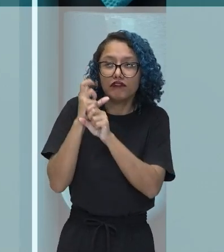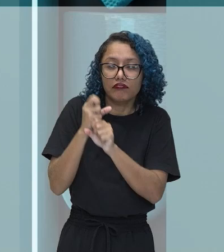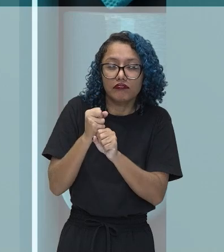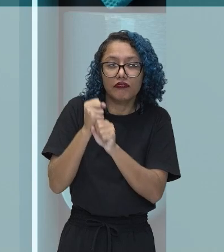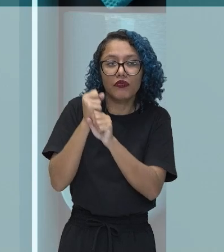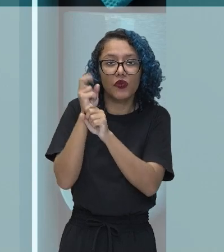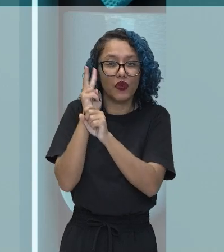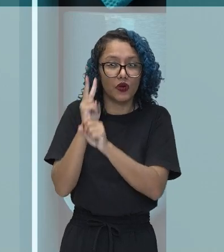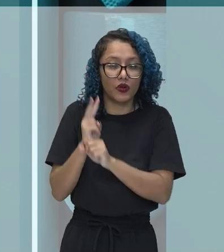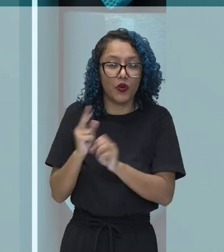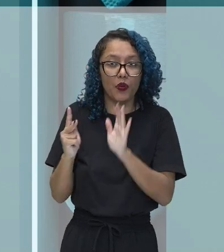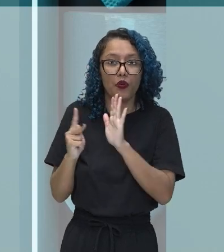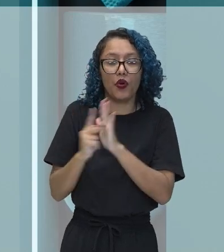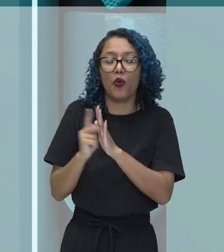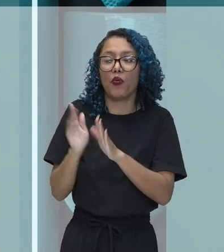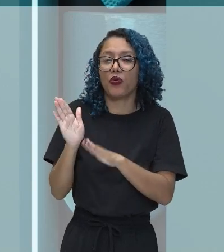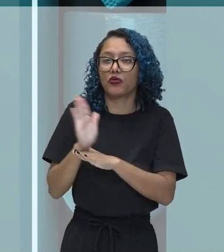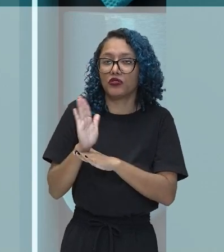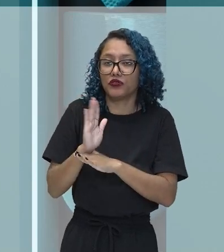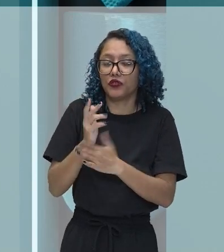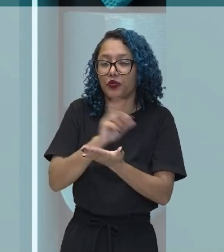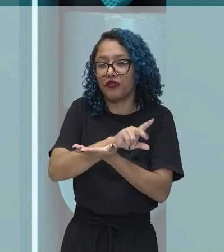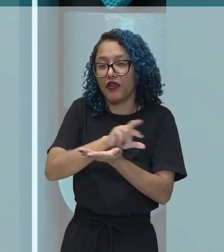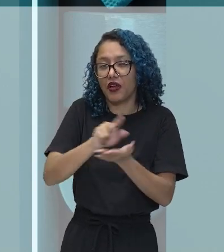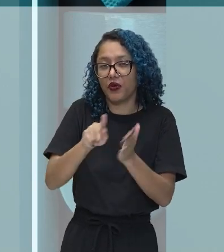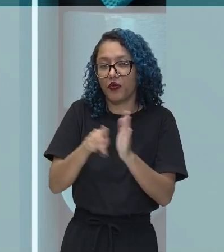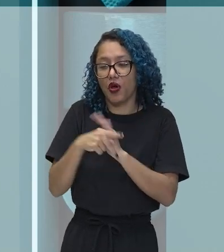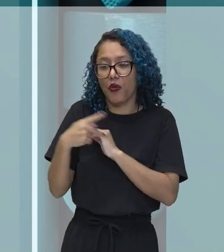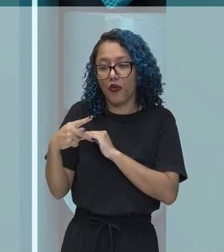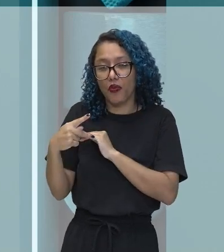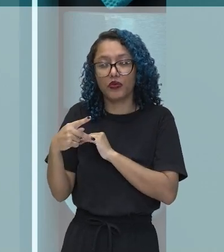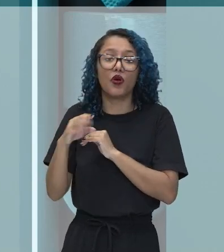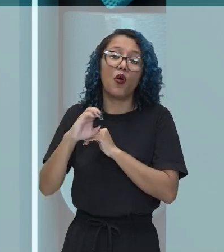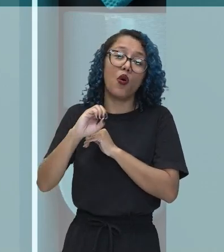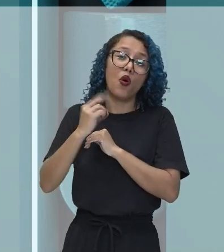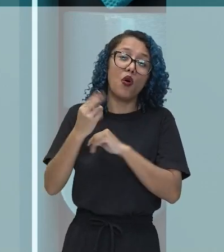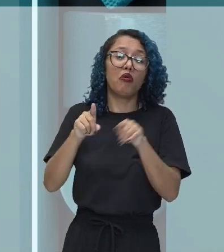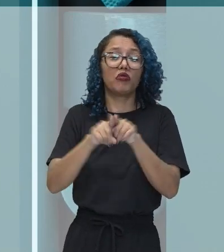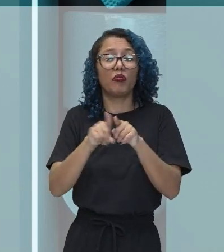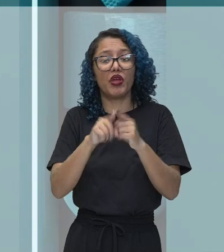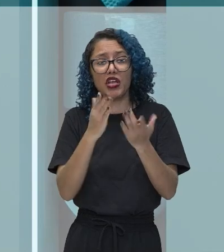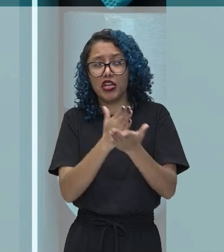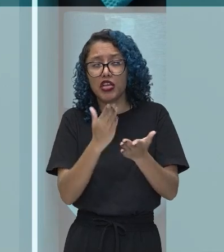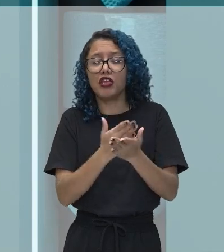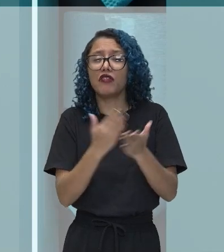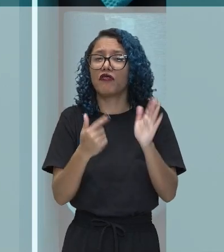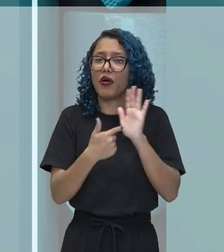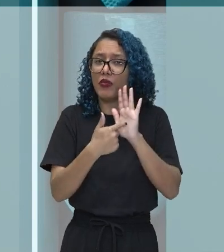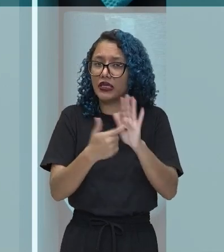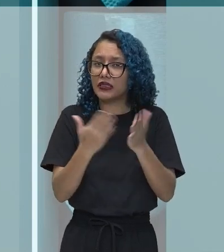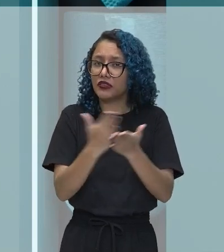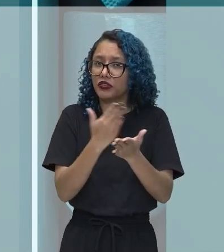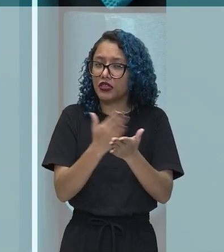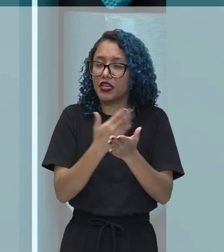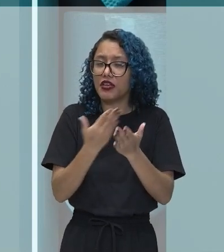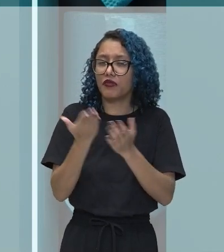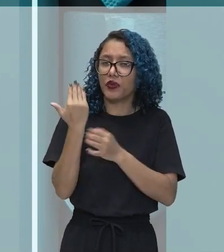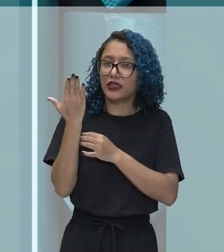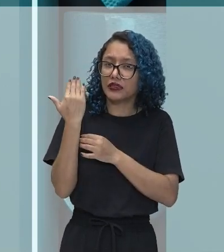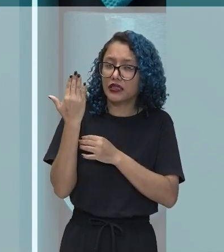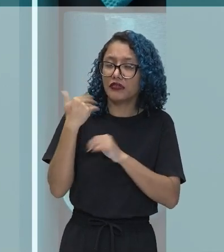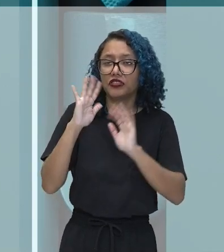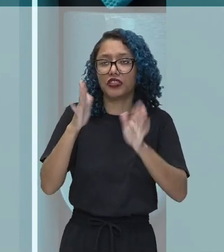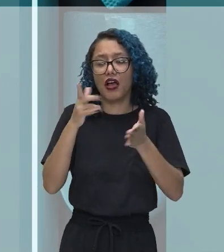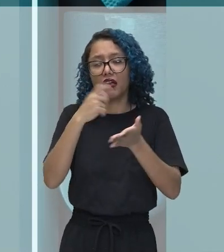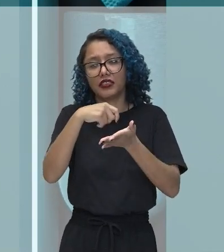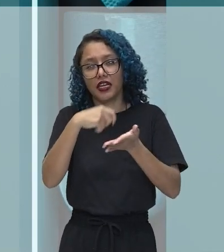no caso do filme. No caso de livros também vai apresentar ali as obras anteriores dos autores e o que